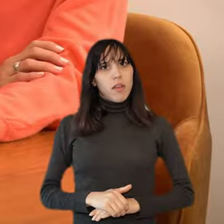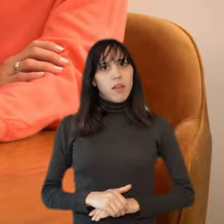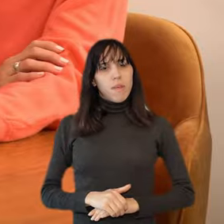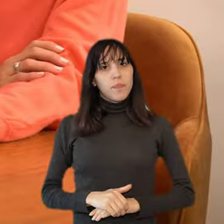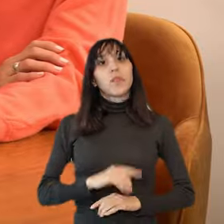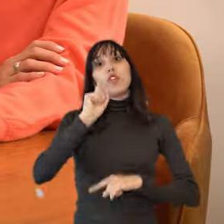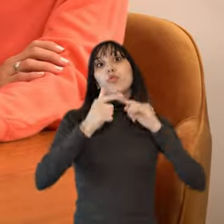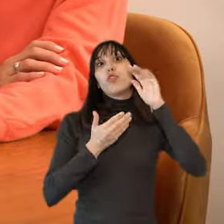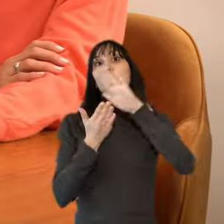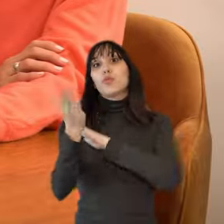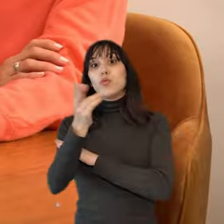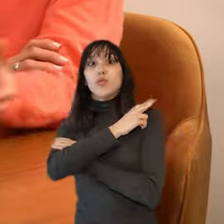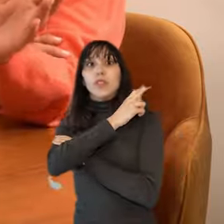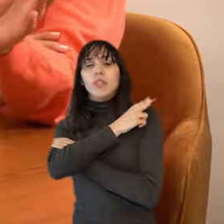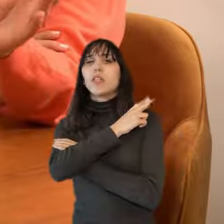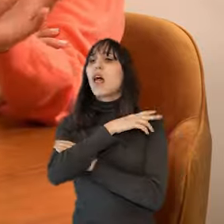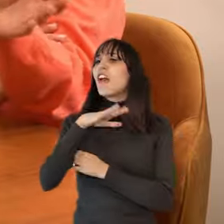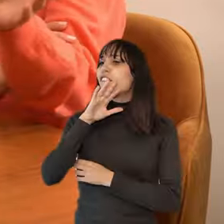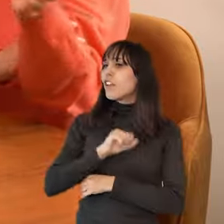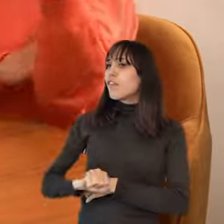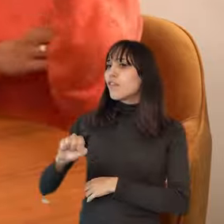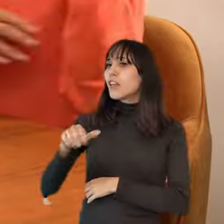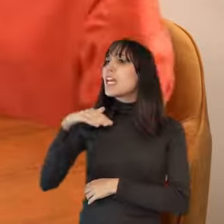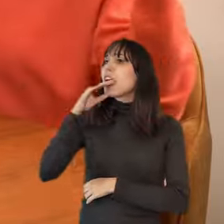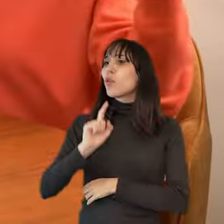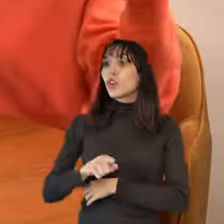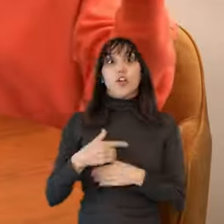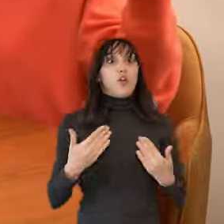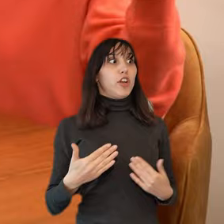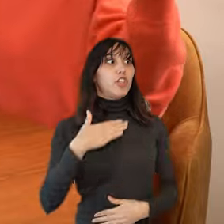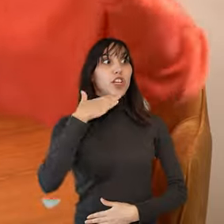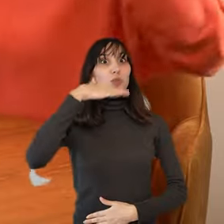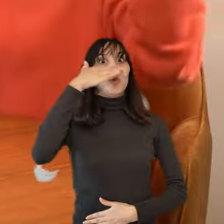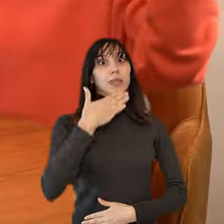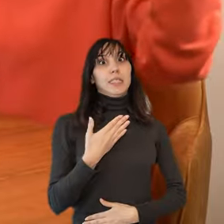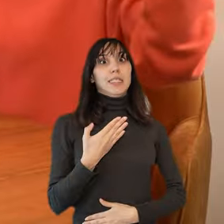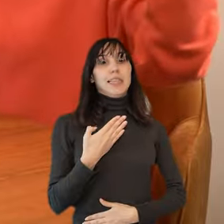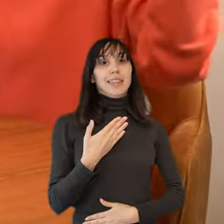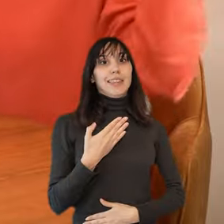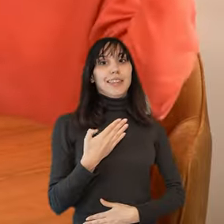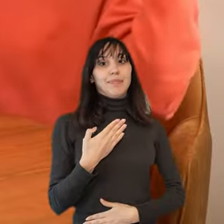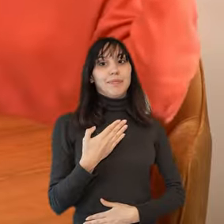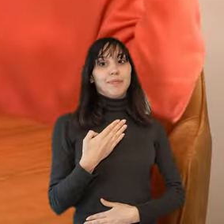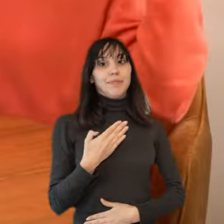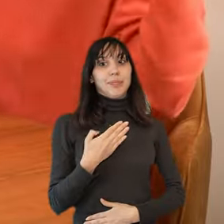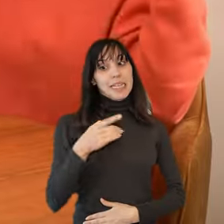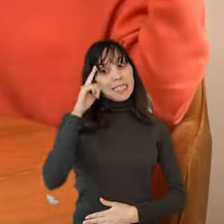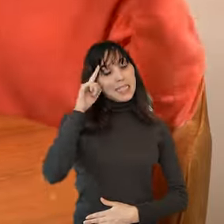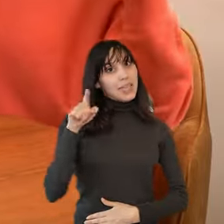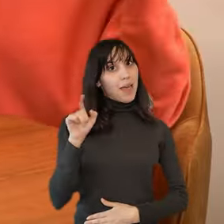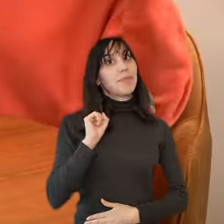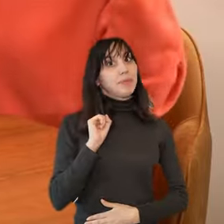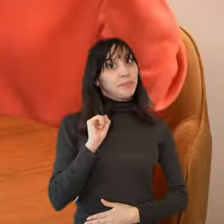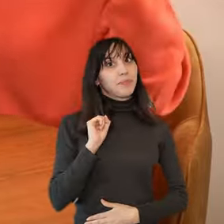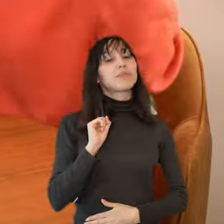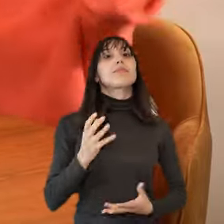faculdade porque esse teu filho já tem quantos anos passaste entretanto já está com 17 entretanto já está com 17 já sabe que